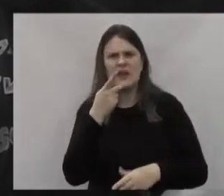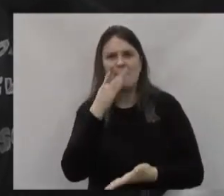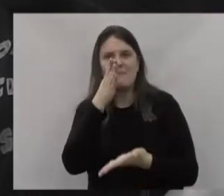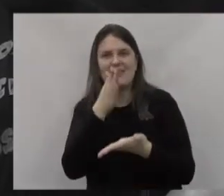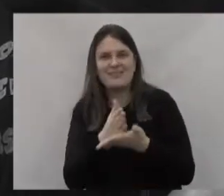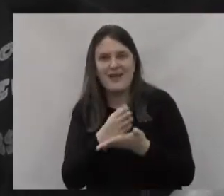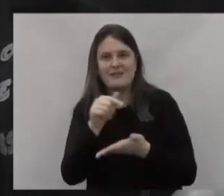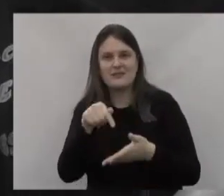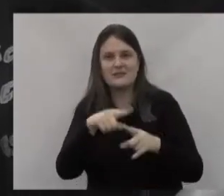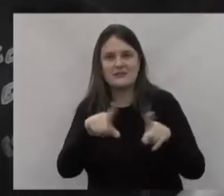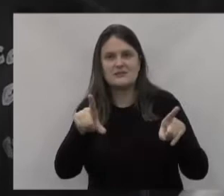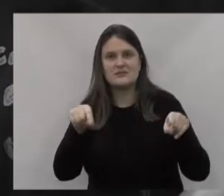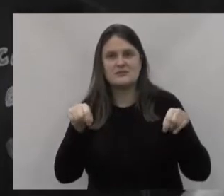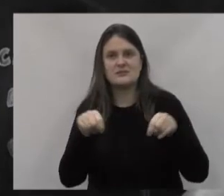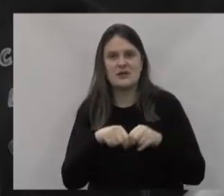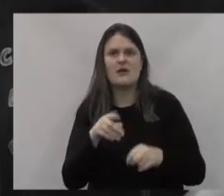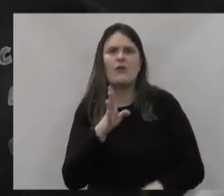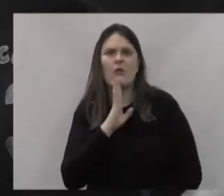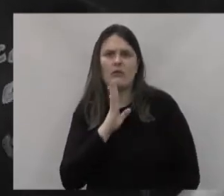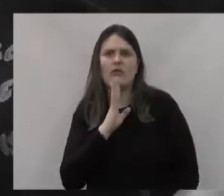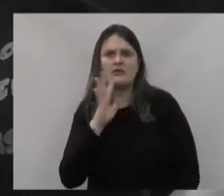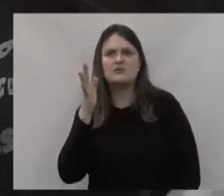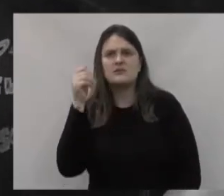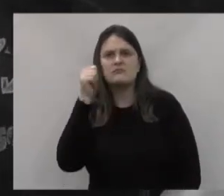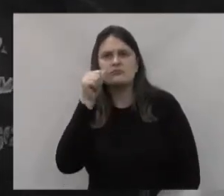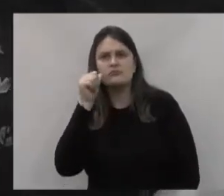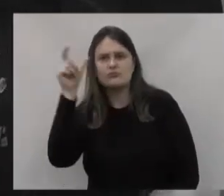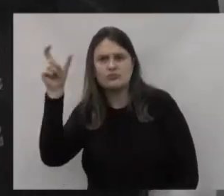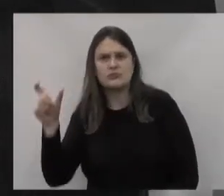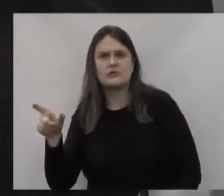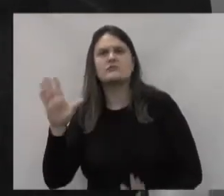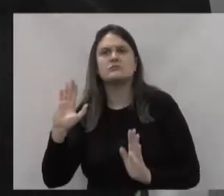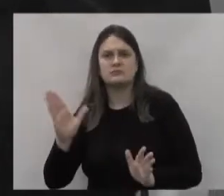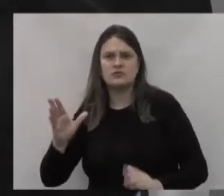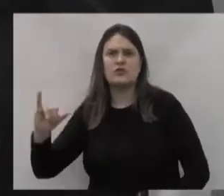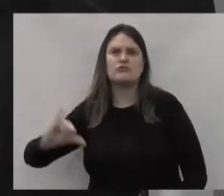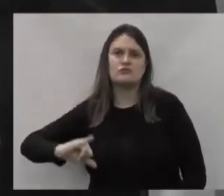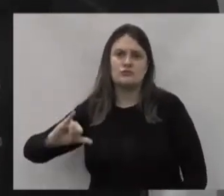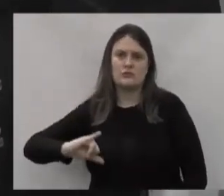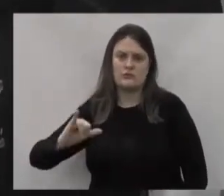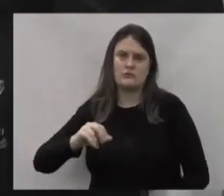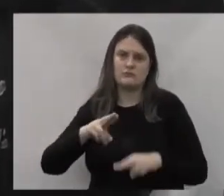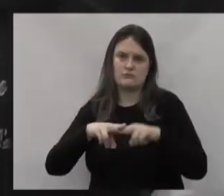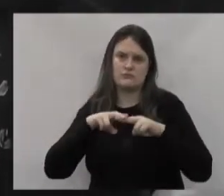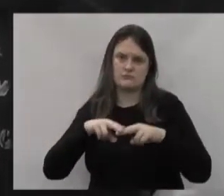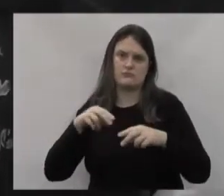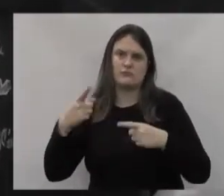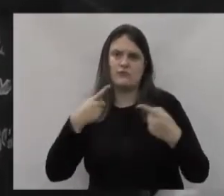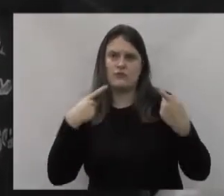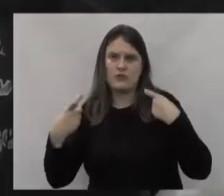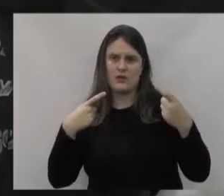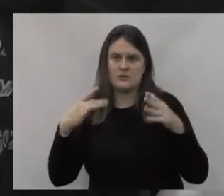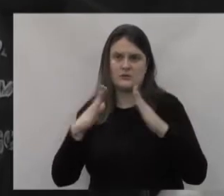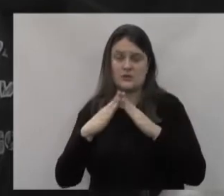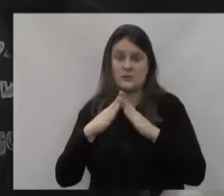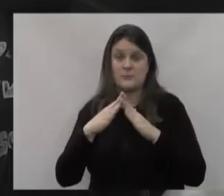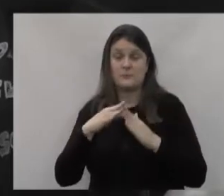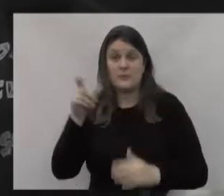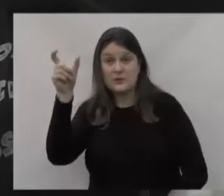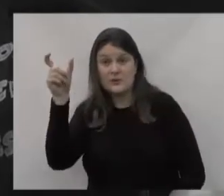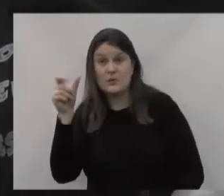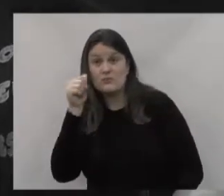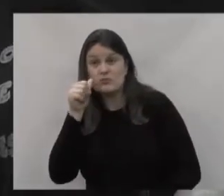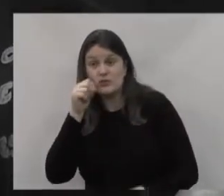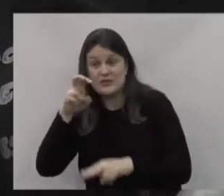metade dessa sala aqui conhece uma mulher que sofreu violência doméstica. Uma mulher que está